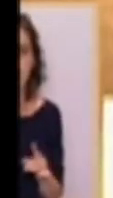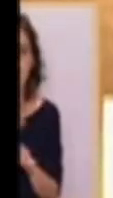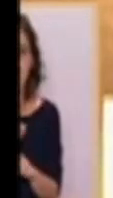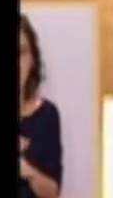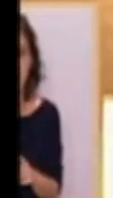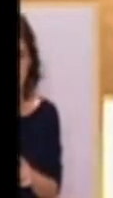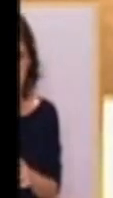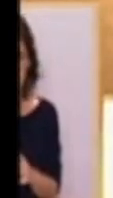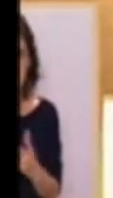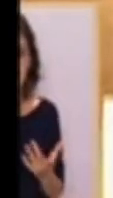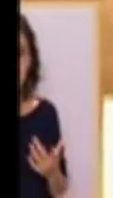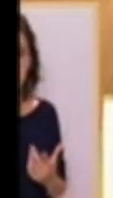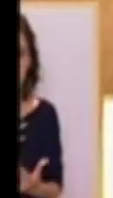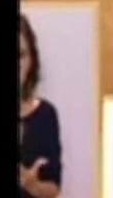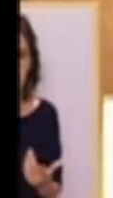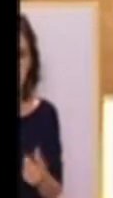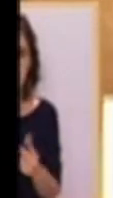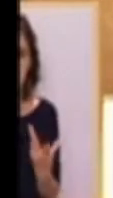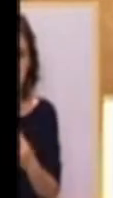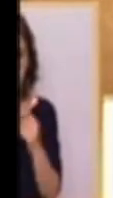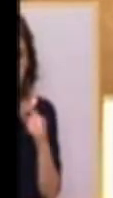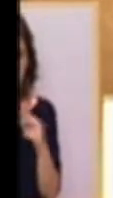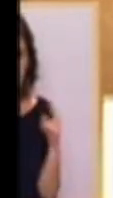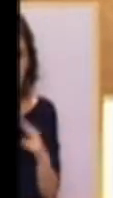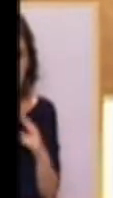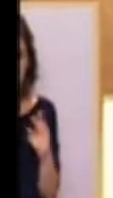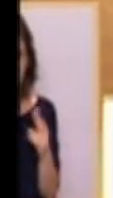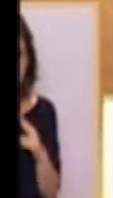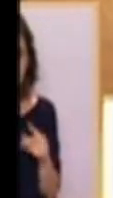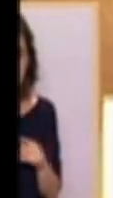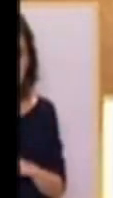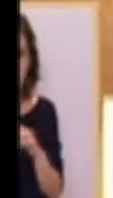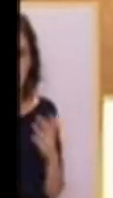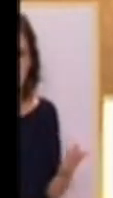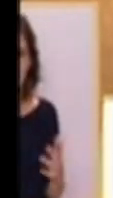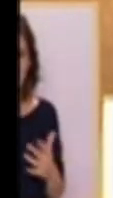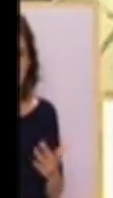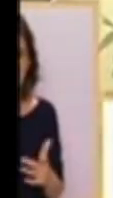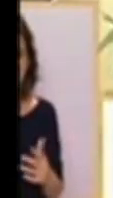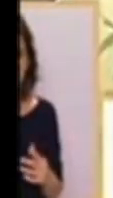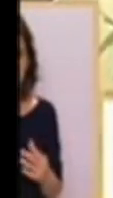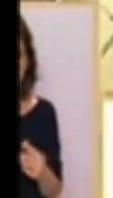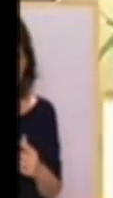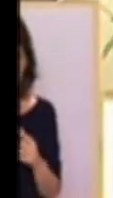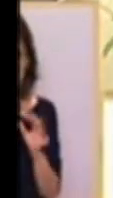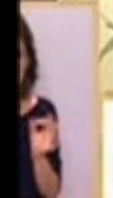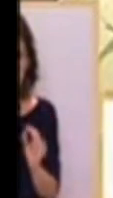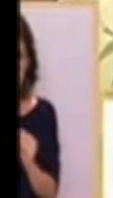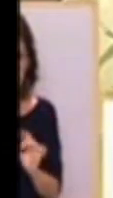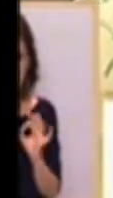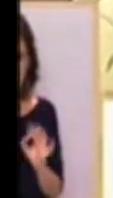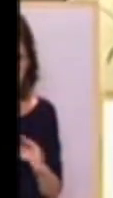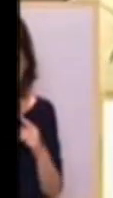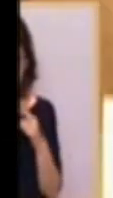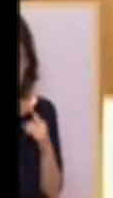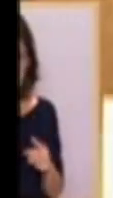altura, tínhamos muito gosto em que vocês se voltassem a encontrar, porque nunca mais isto aconteceu assim. Mais... Muita gente pensou que foi preparado, mas não, isto foi